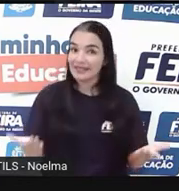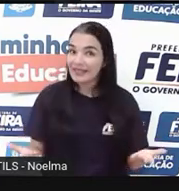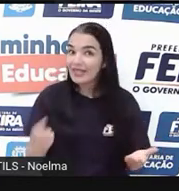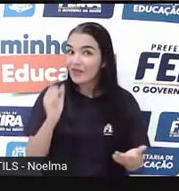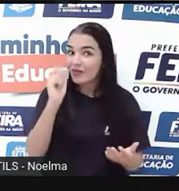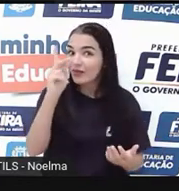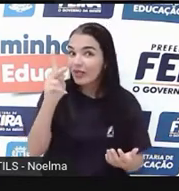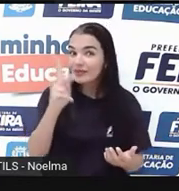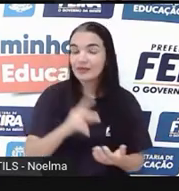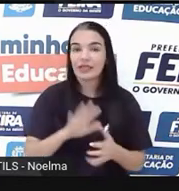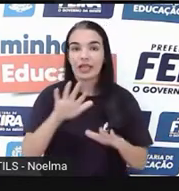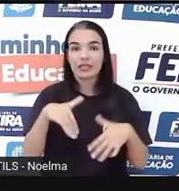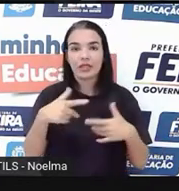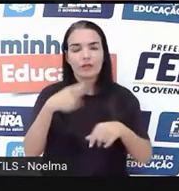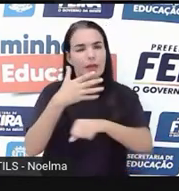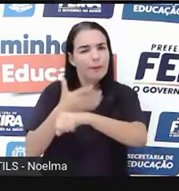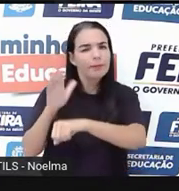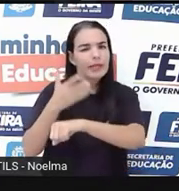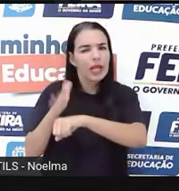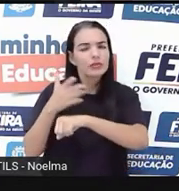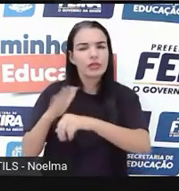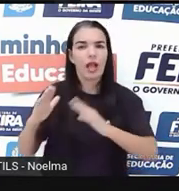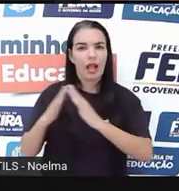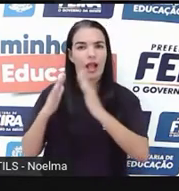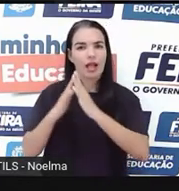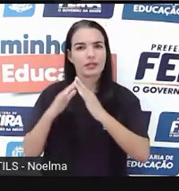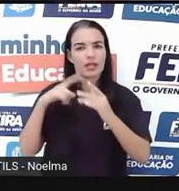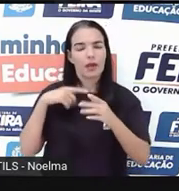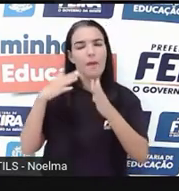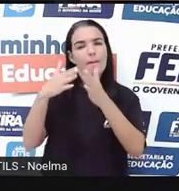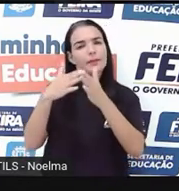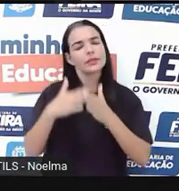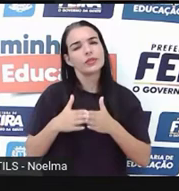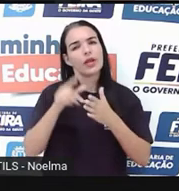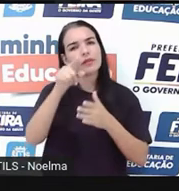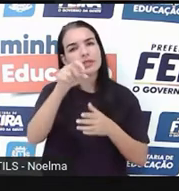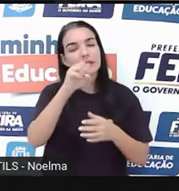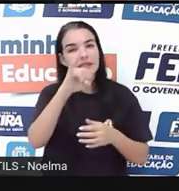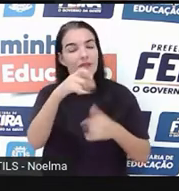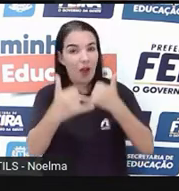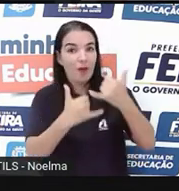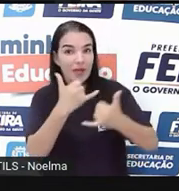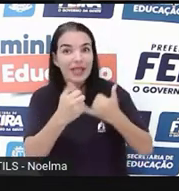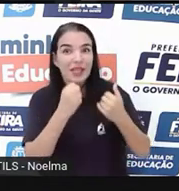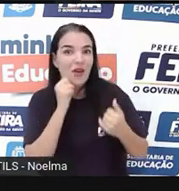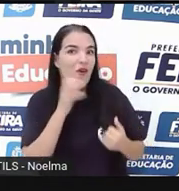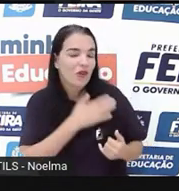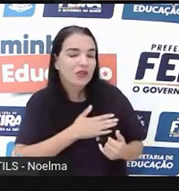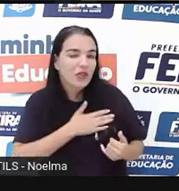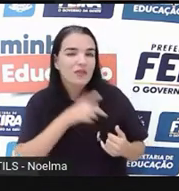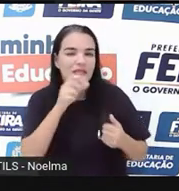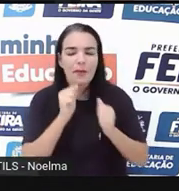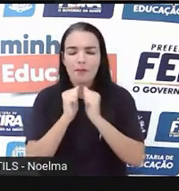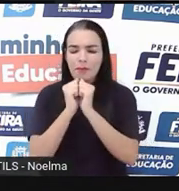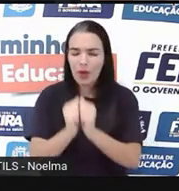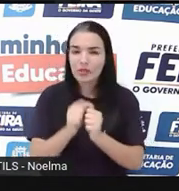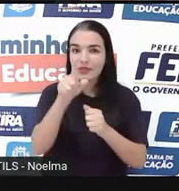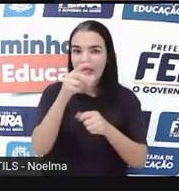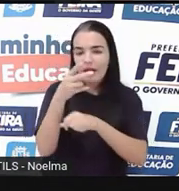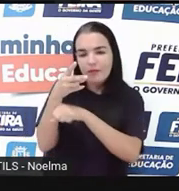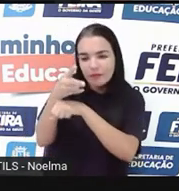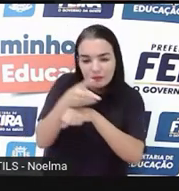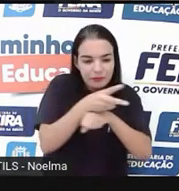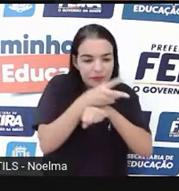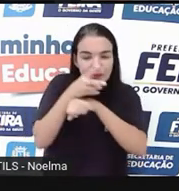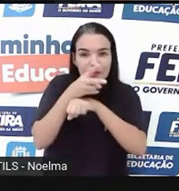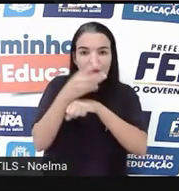Ok? Pratiquem em casa. E eu peço, caso você goste da brincadeira, peça alguém para filmar e